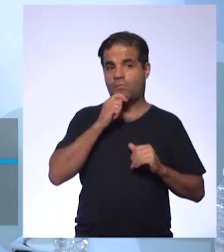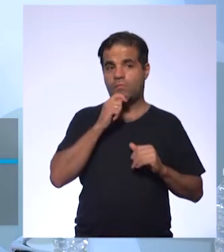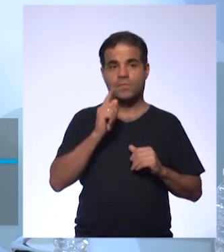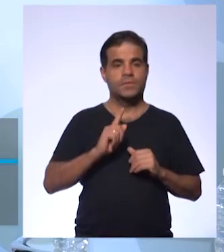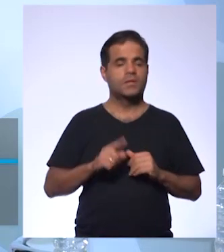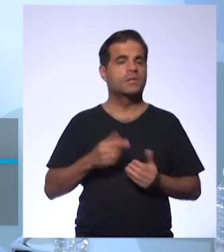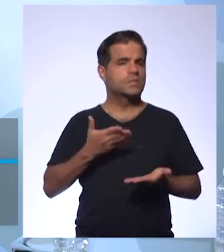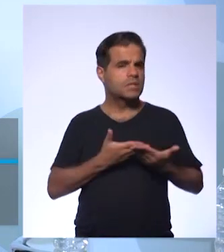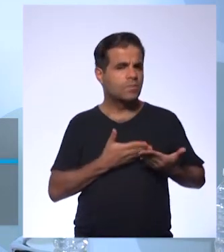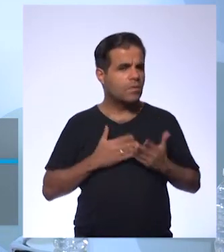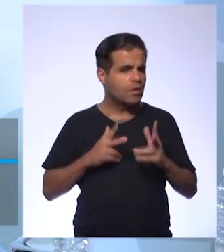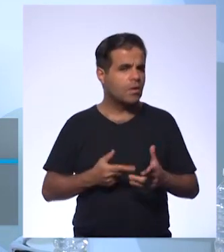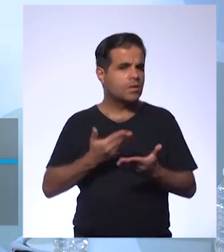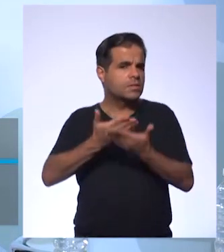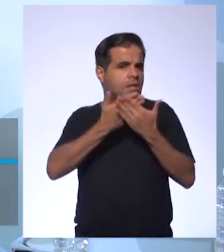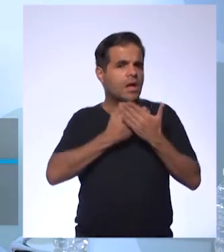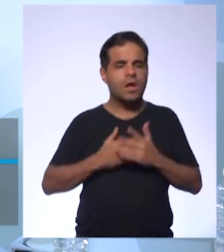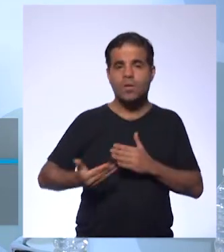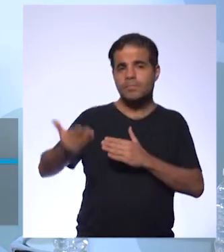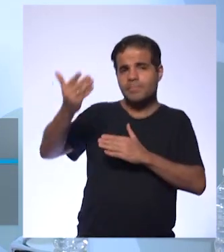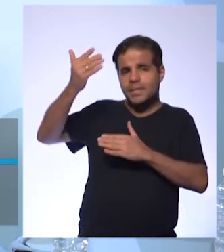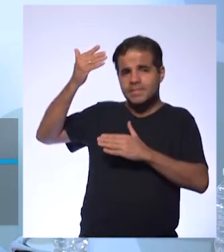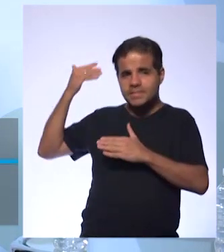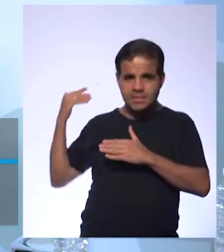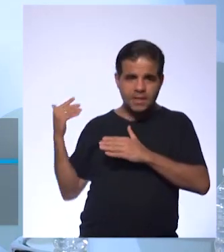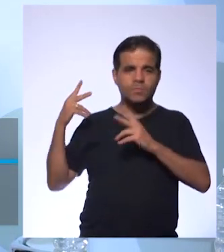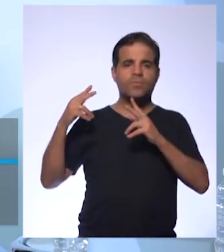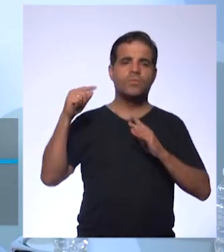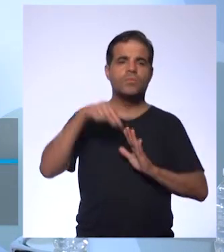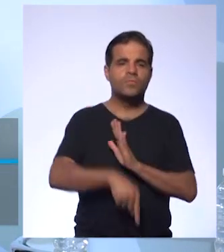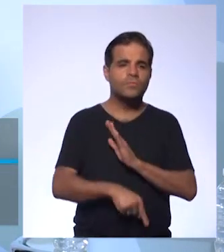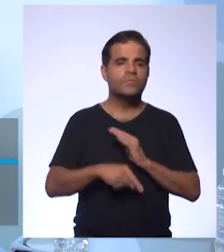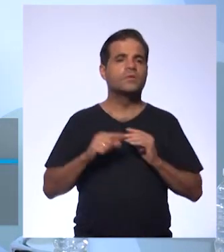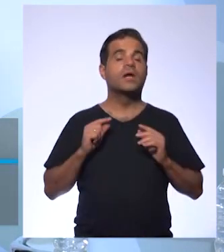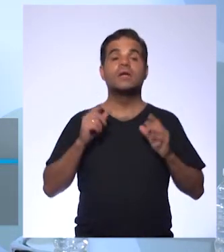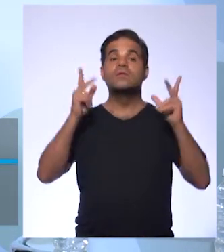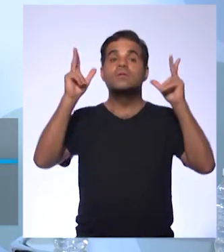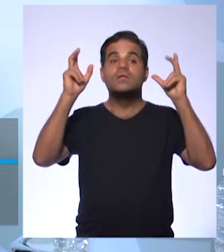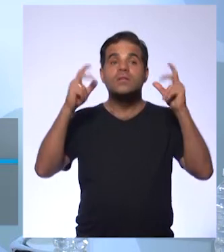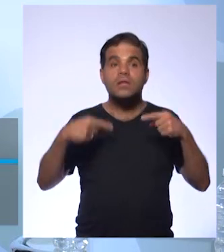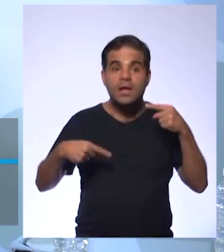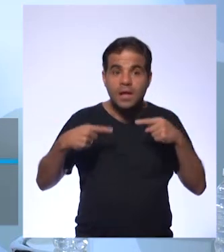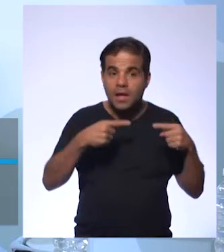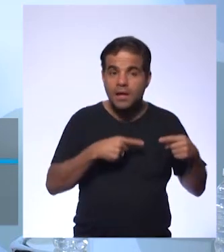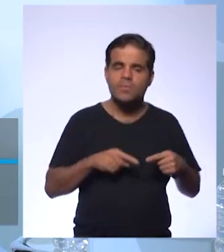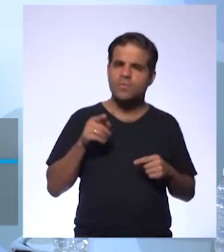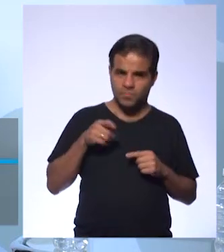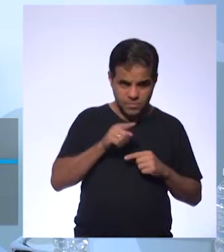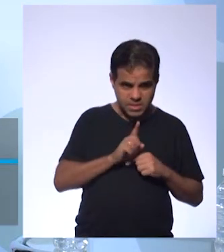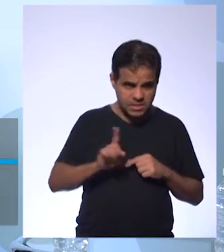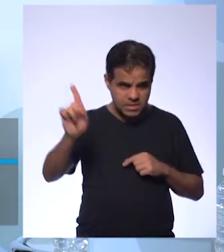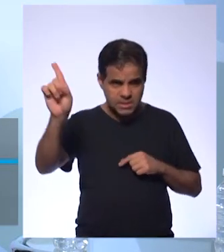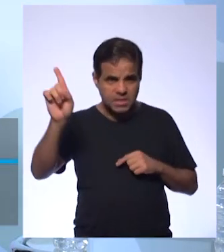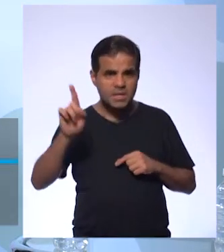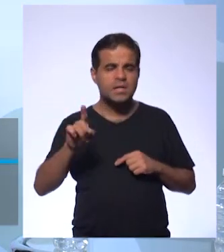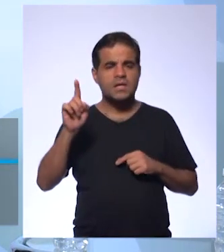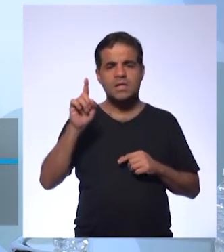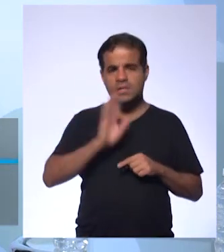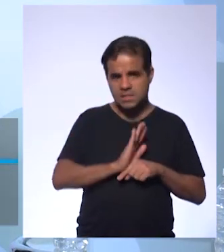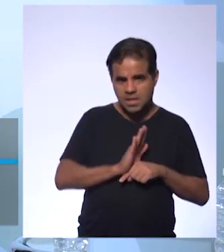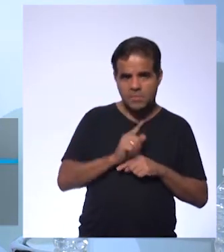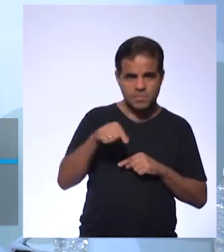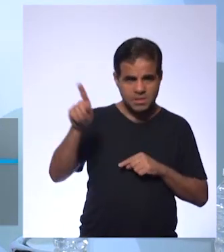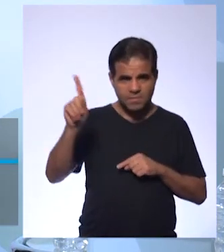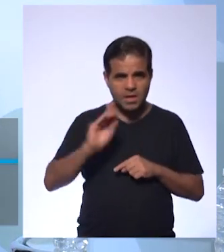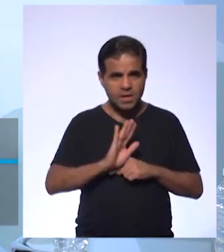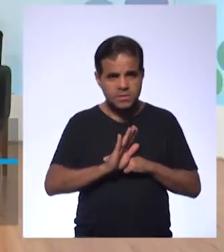como nas aulas anteriores eu aprofundei. Aqui nós estamos comentando temas. Então, vocês iriam ao cinema? Você vai ao cinema,